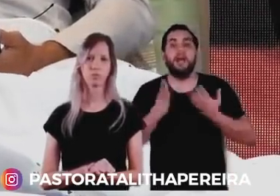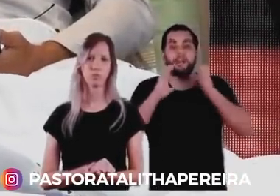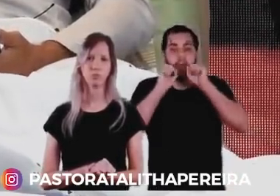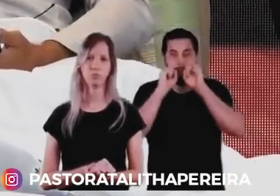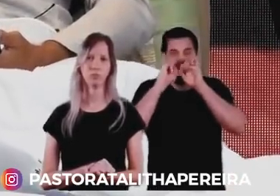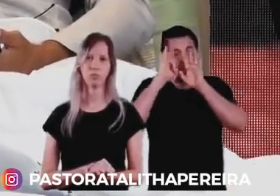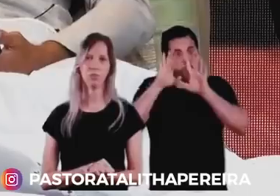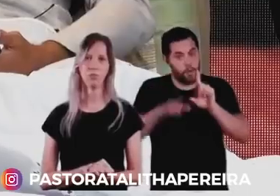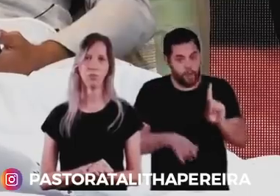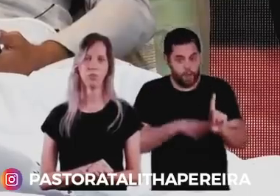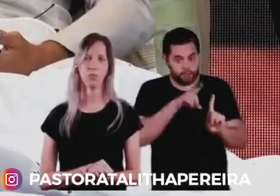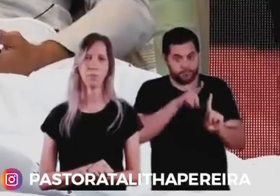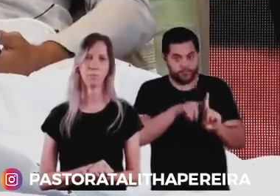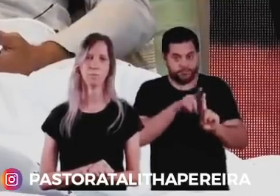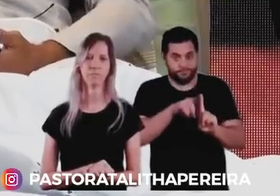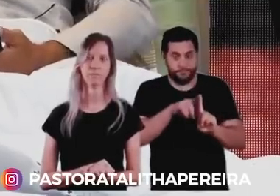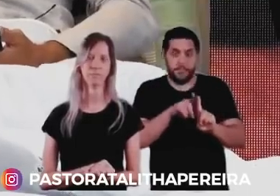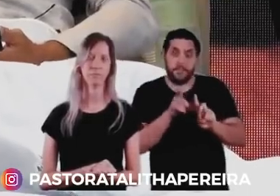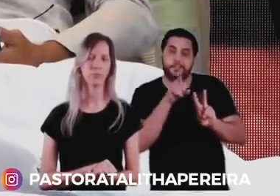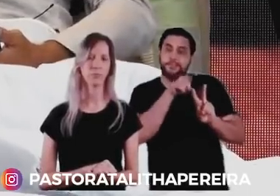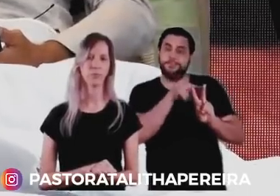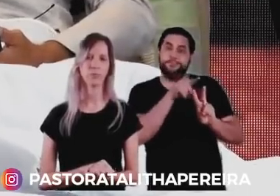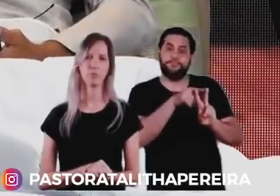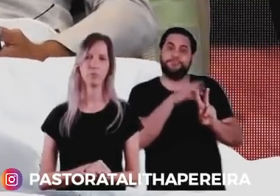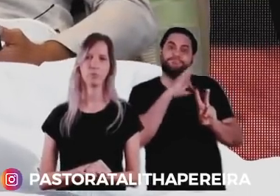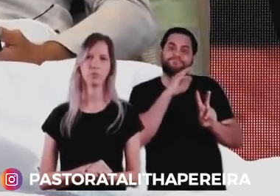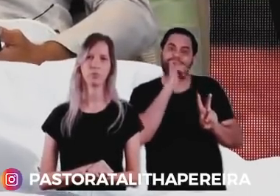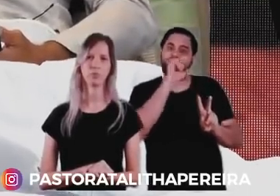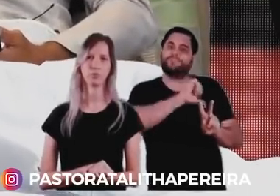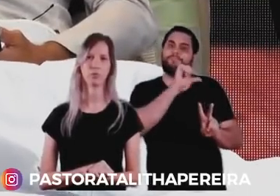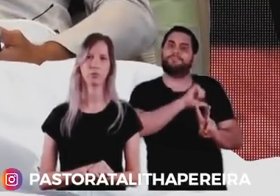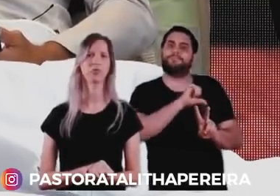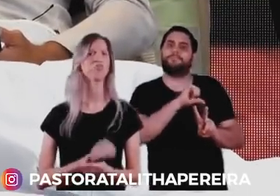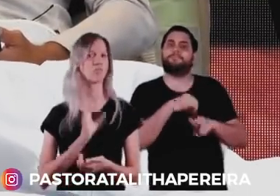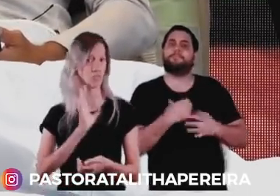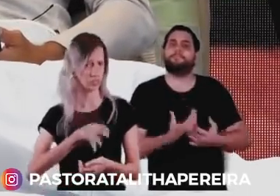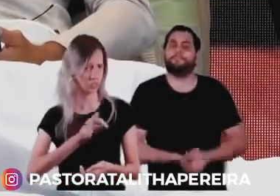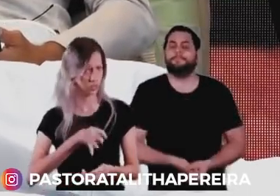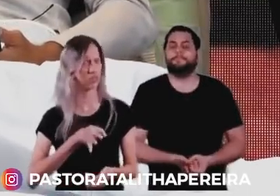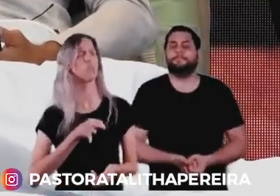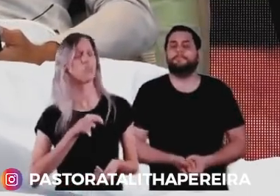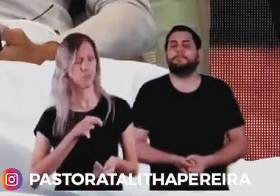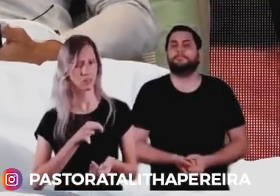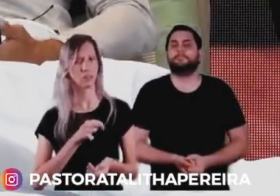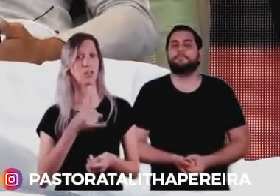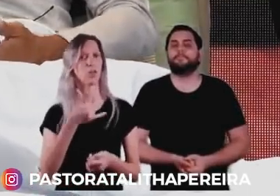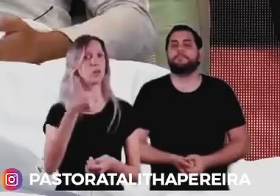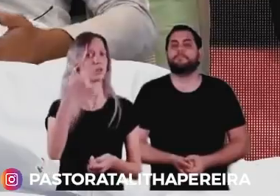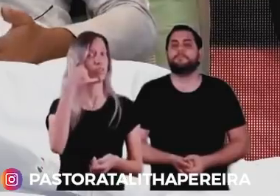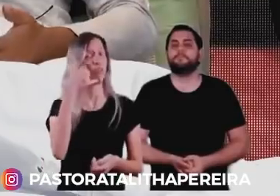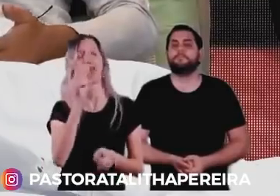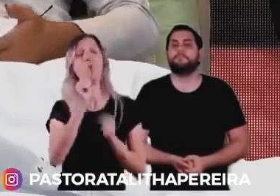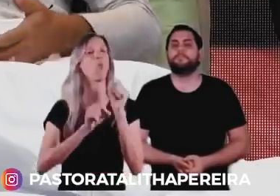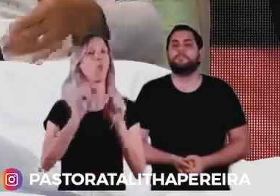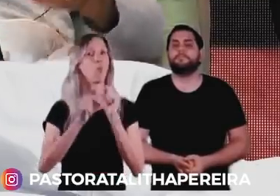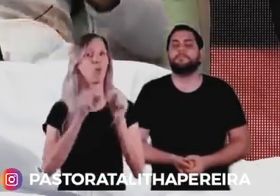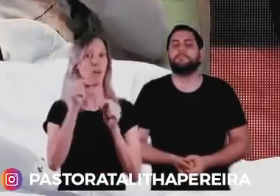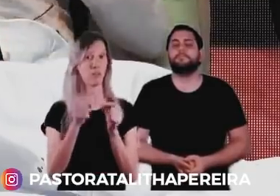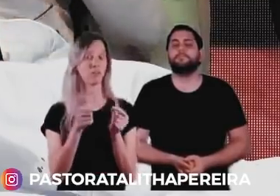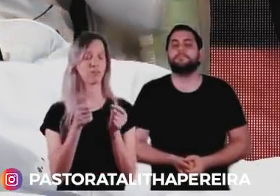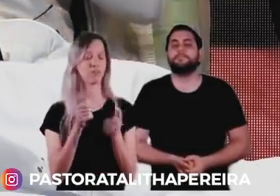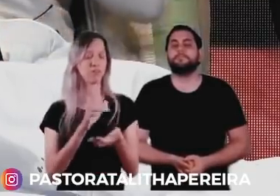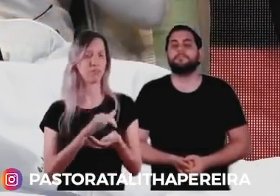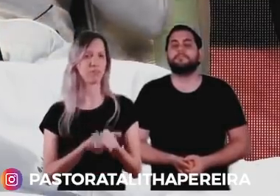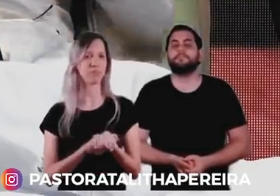abençoar, ao invés de lhe abençoar, ele vai lhe amaldiçoar. Exatamente. E o celular, ele quebra,